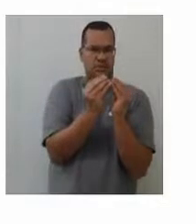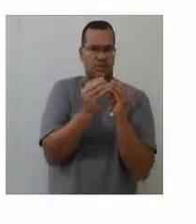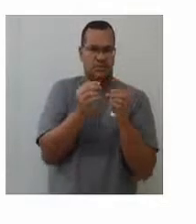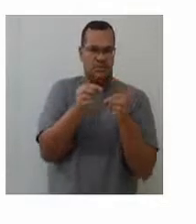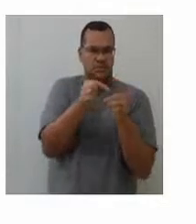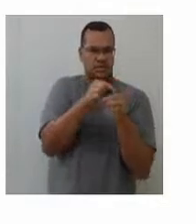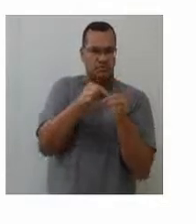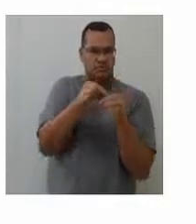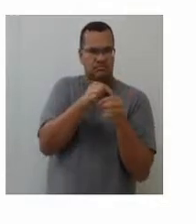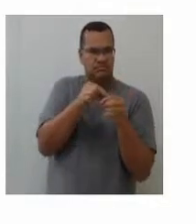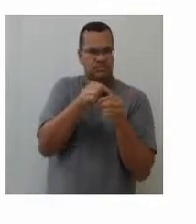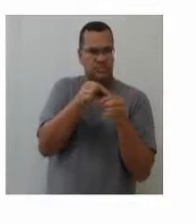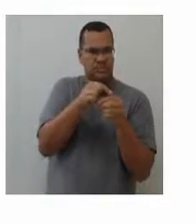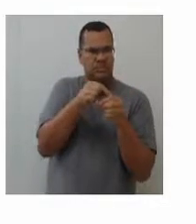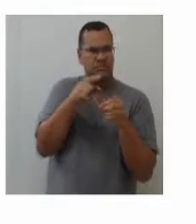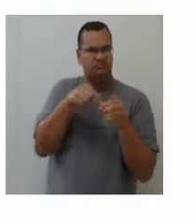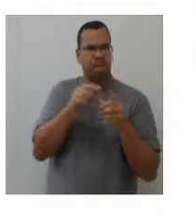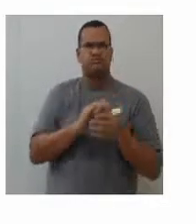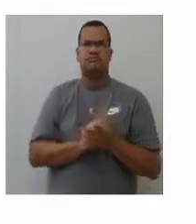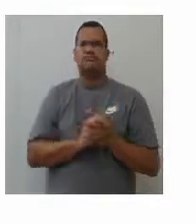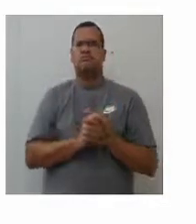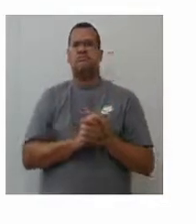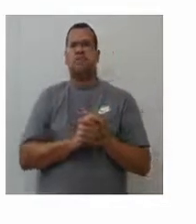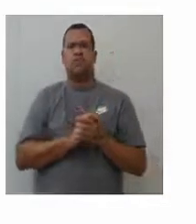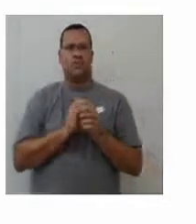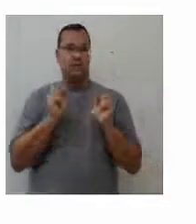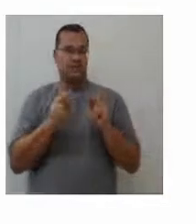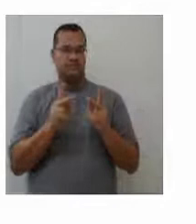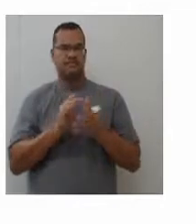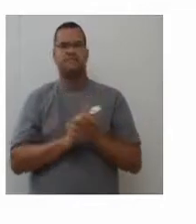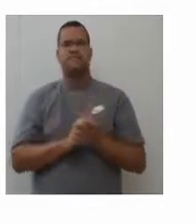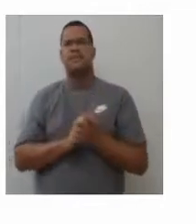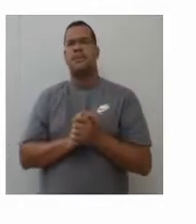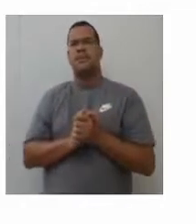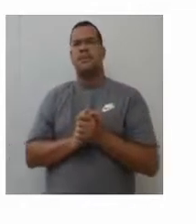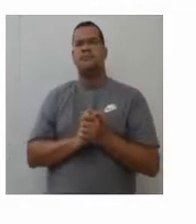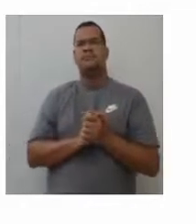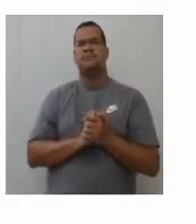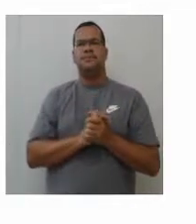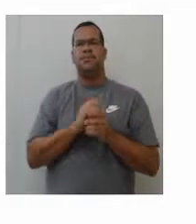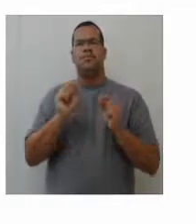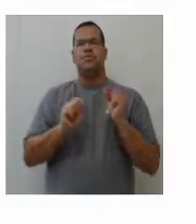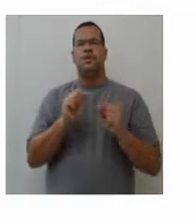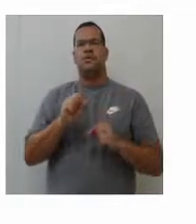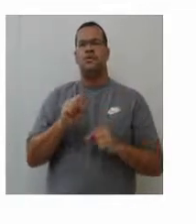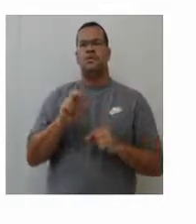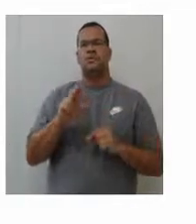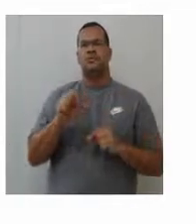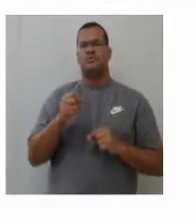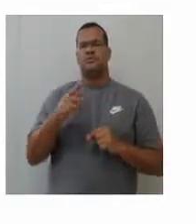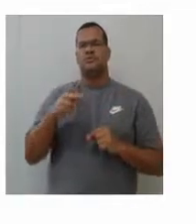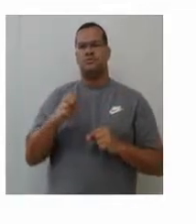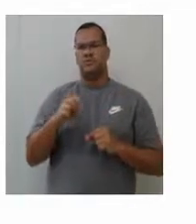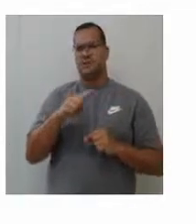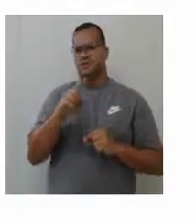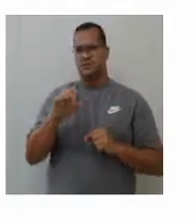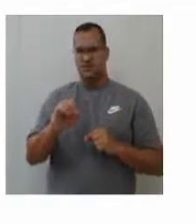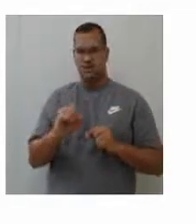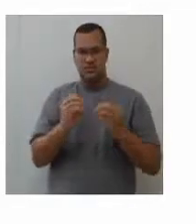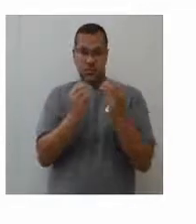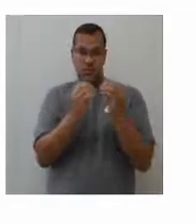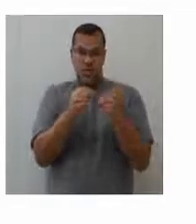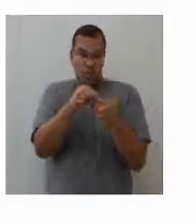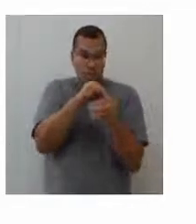diâmetro de um átomo, ok? Então, suspensão. Quando o diâmetro médio das